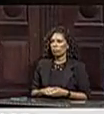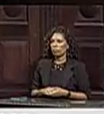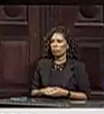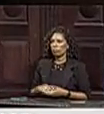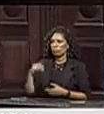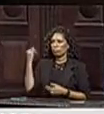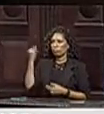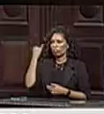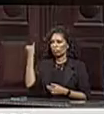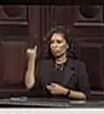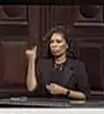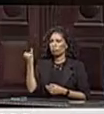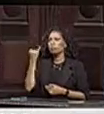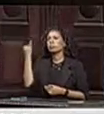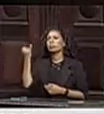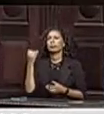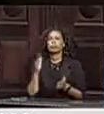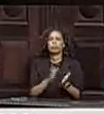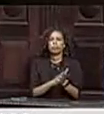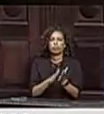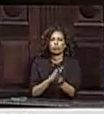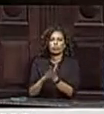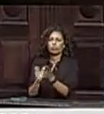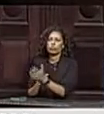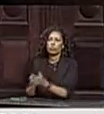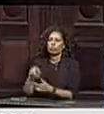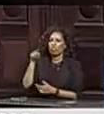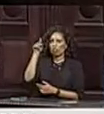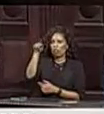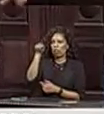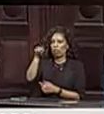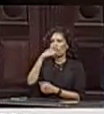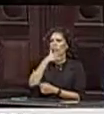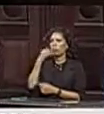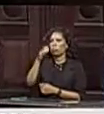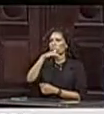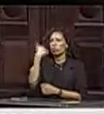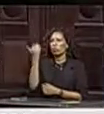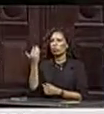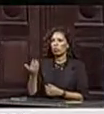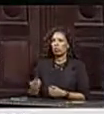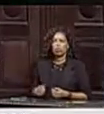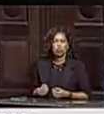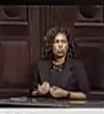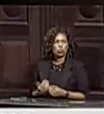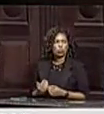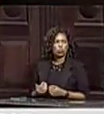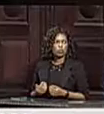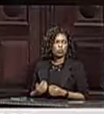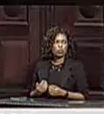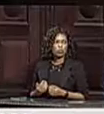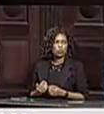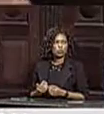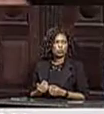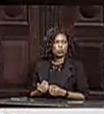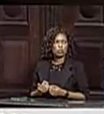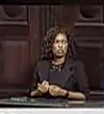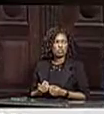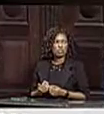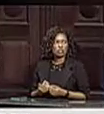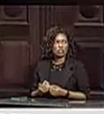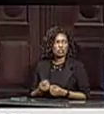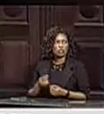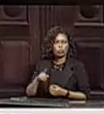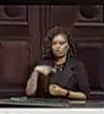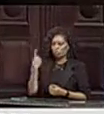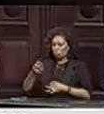homenagem devida. Pode ser uma missa, pode ser um culto, pode ser num terreiro de candomblé ou umbanda, mas se